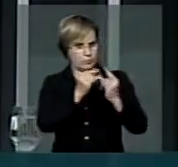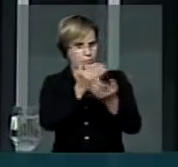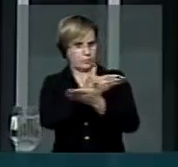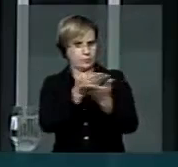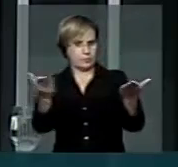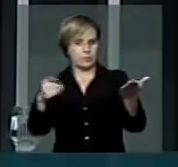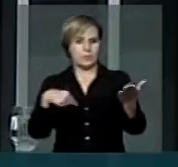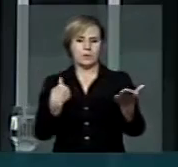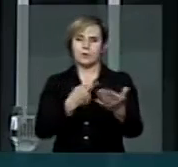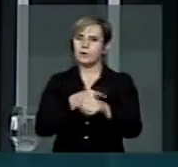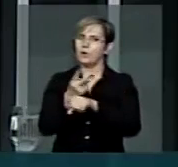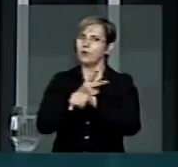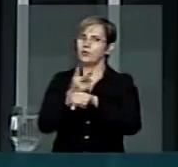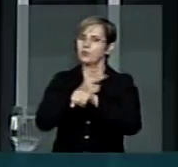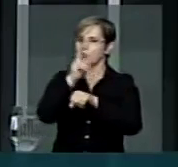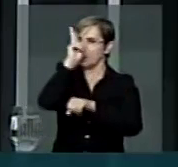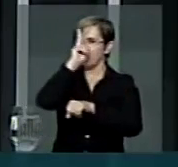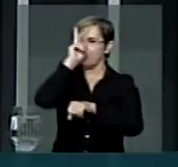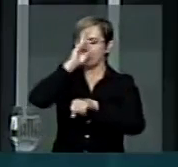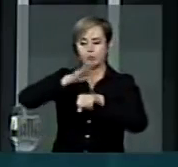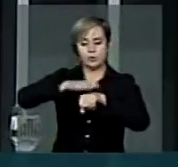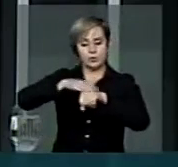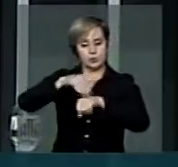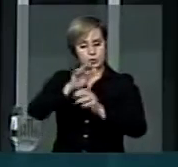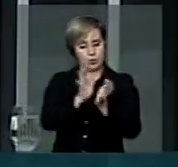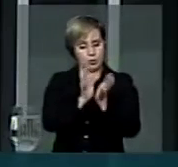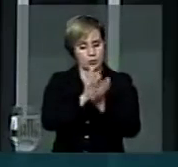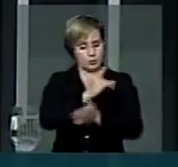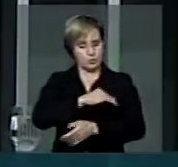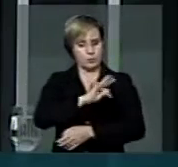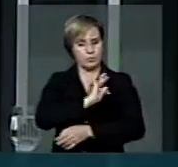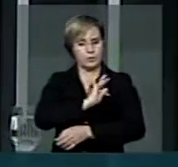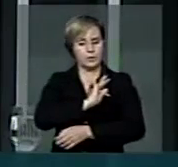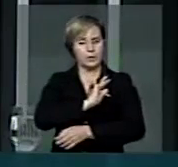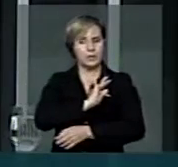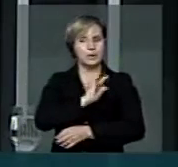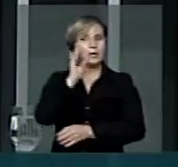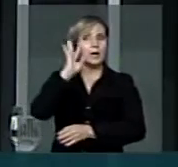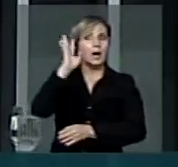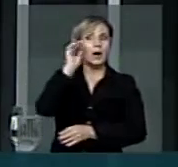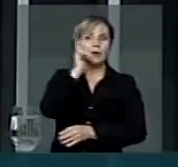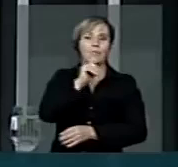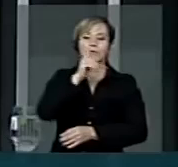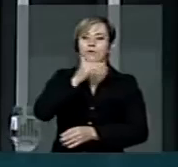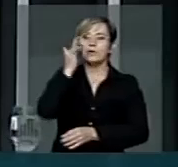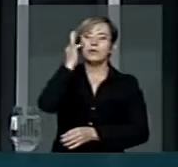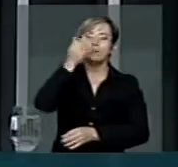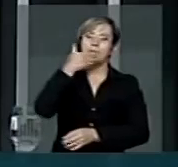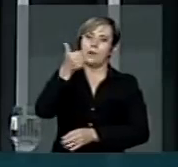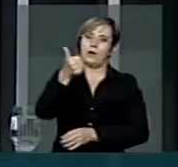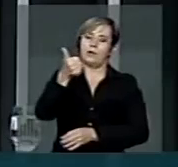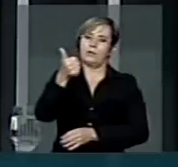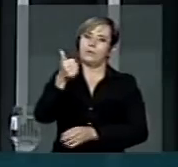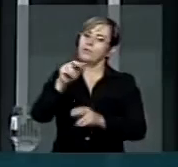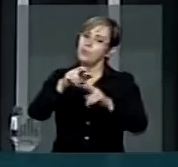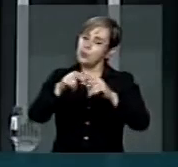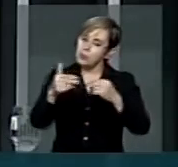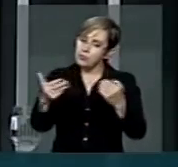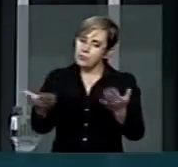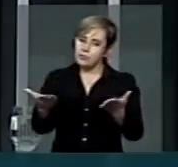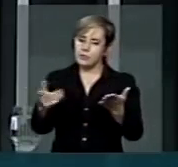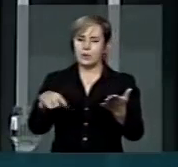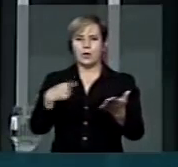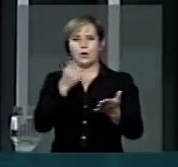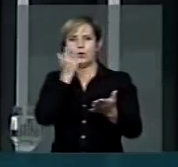devemos buscar na história do nosso próprio partido a inspiração para seguir adiante. Afinal de contas,